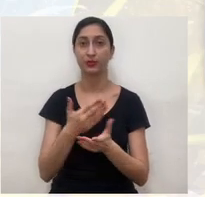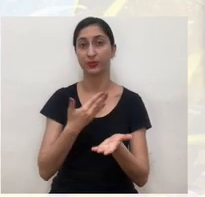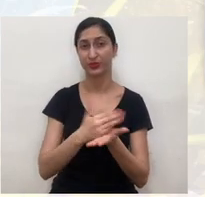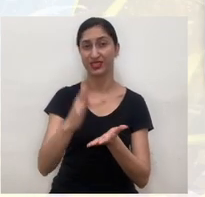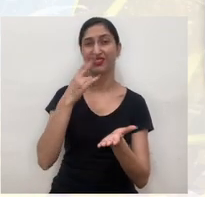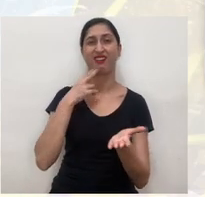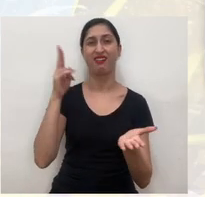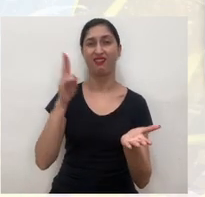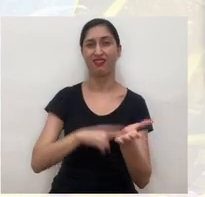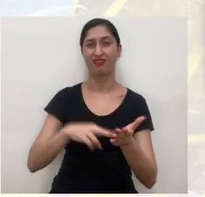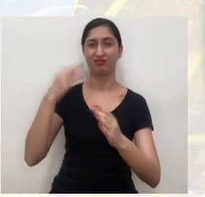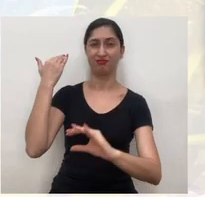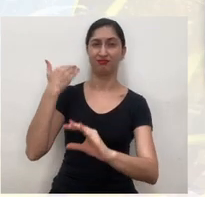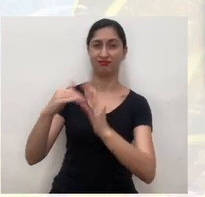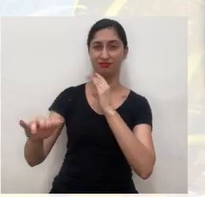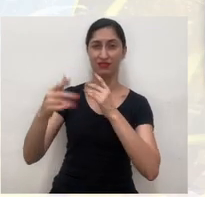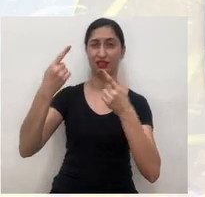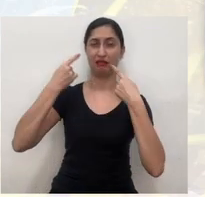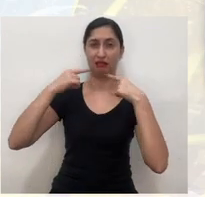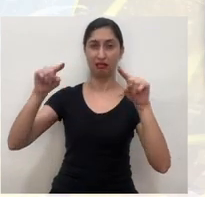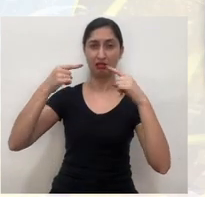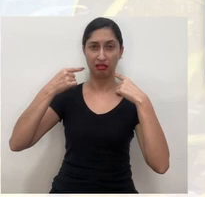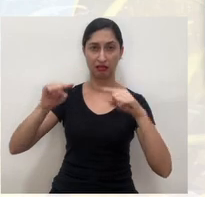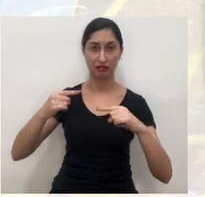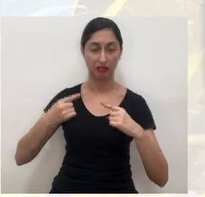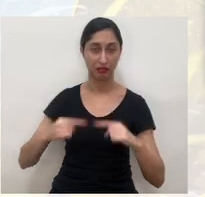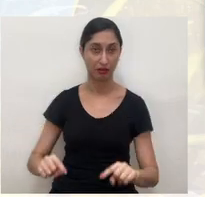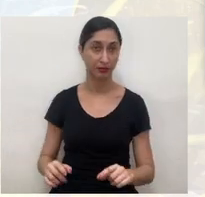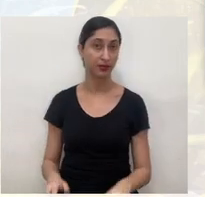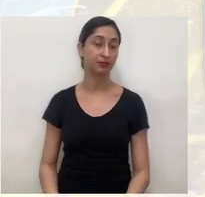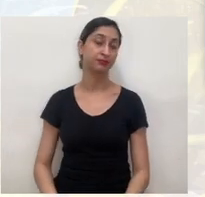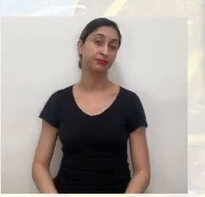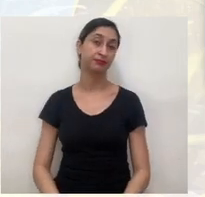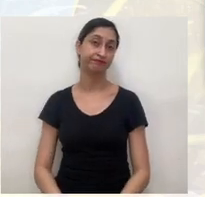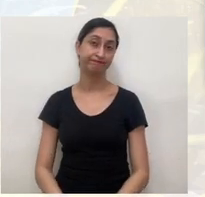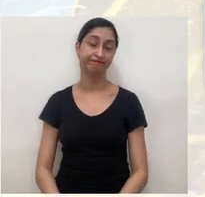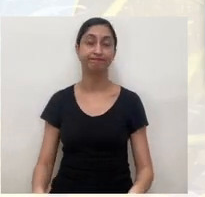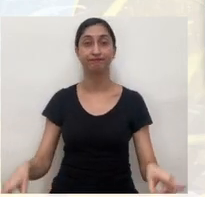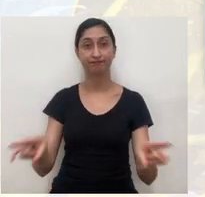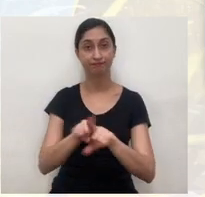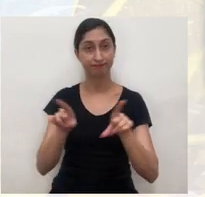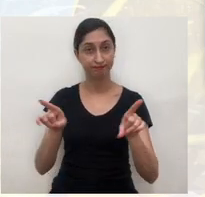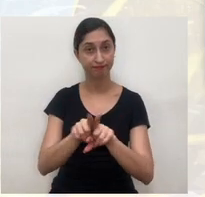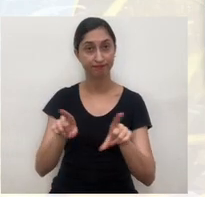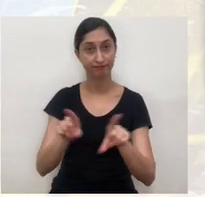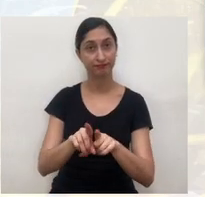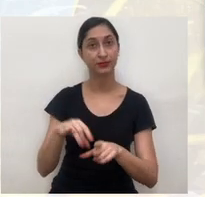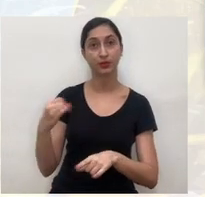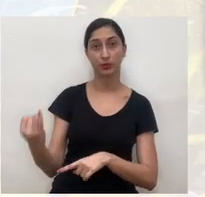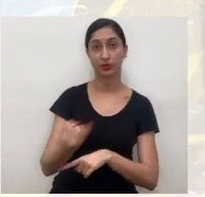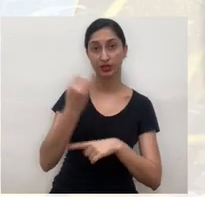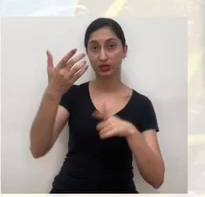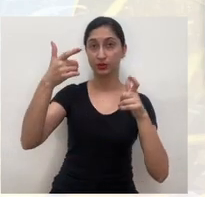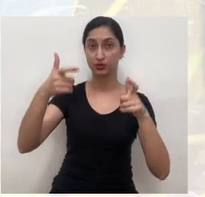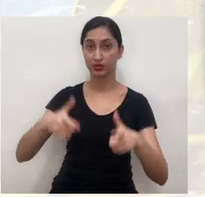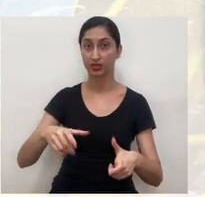escrevia e toda a reclamação dele, e também a importância do próprio sítio,